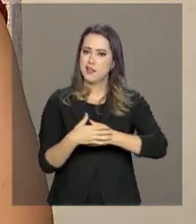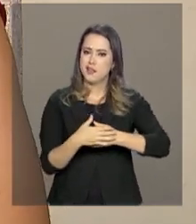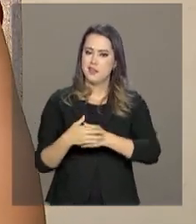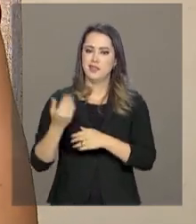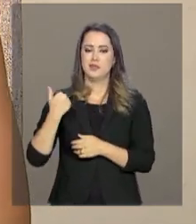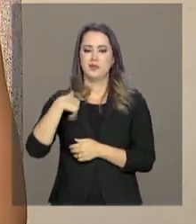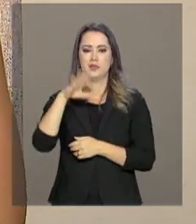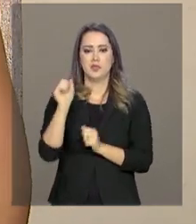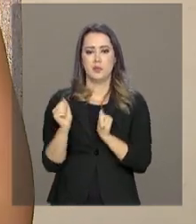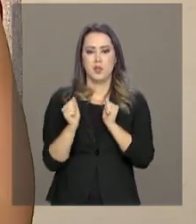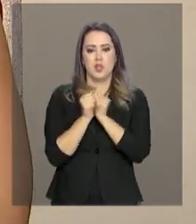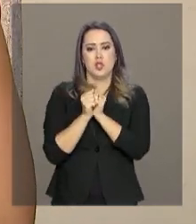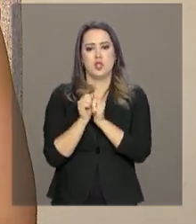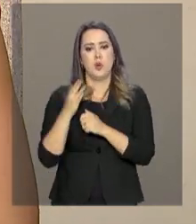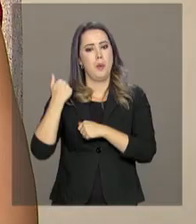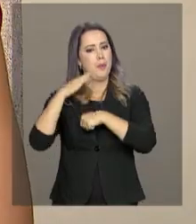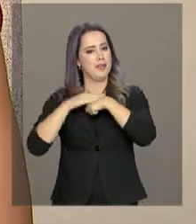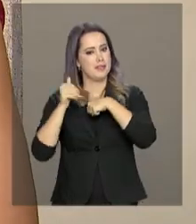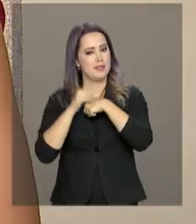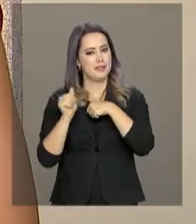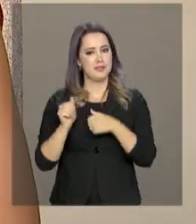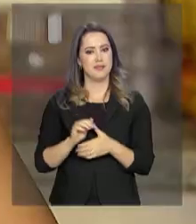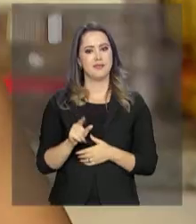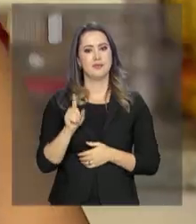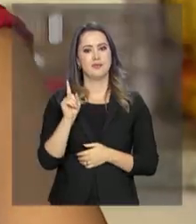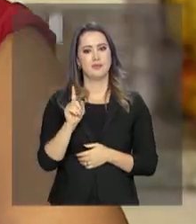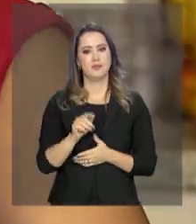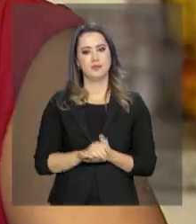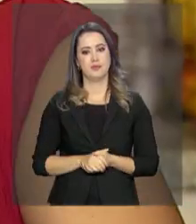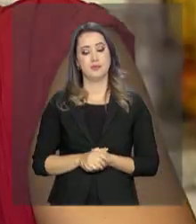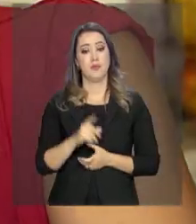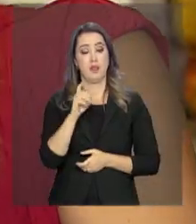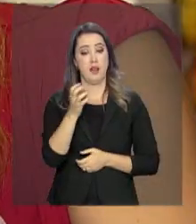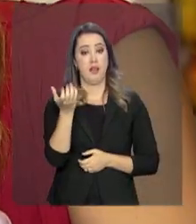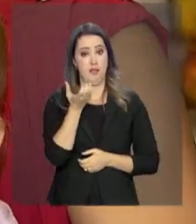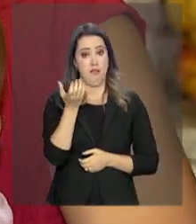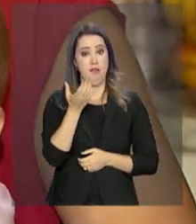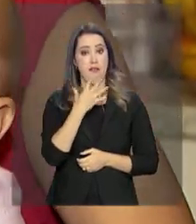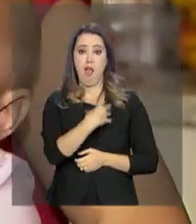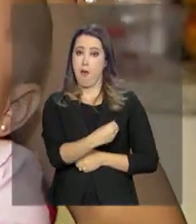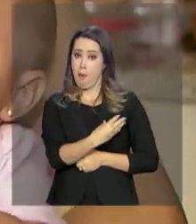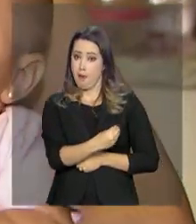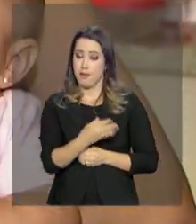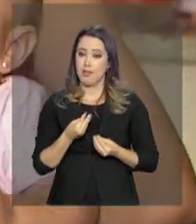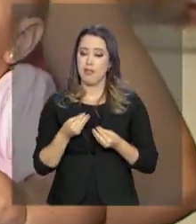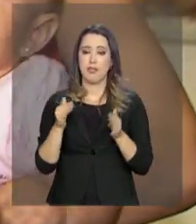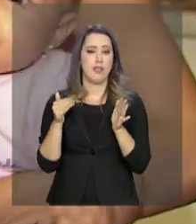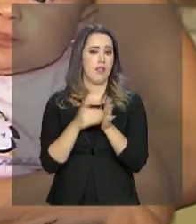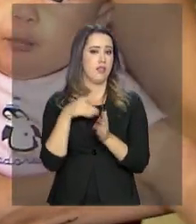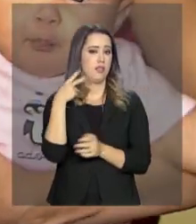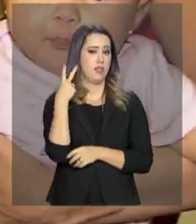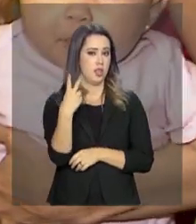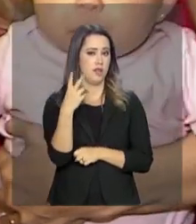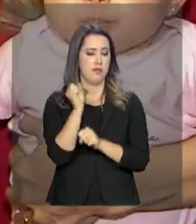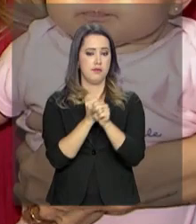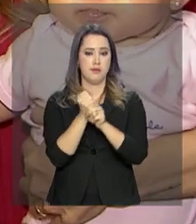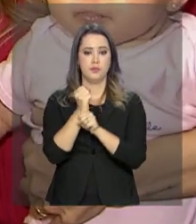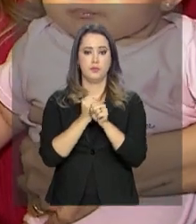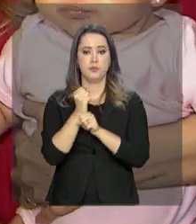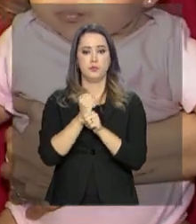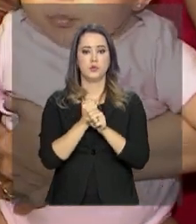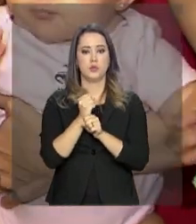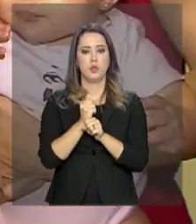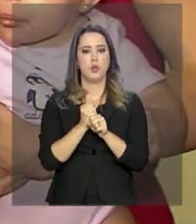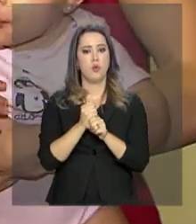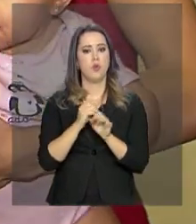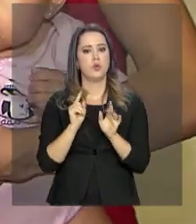mais junto, tem mais carinho pela gente, assim, né? A Carol pretende amamentar a Maitê até os 2 anos, como recomendado pela